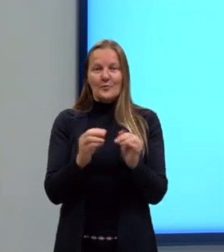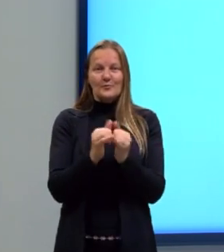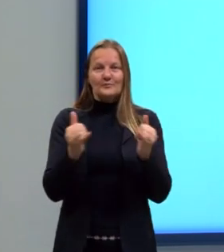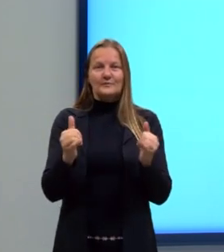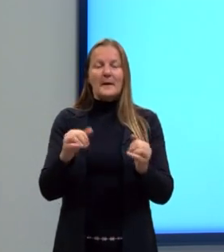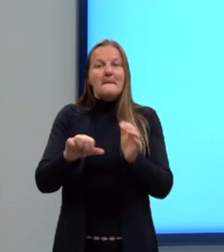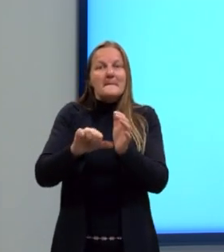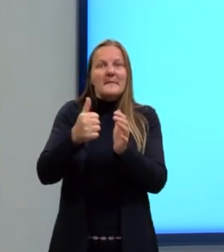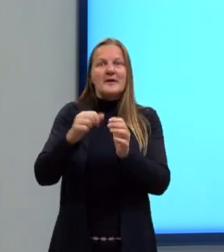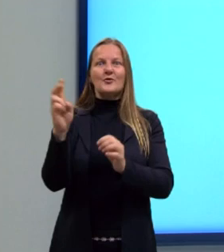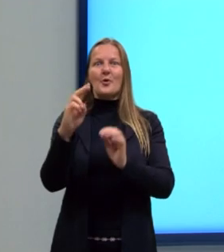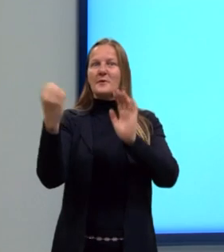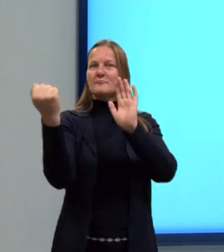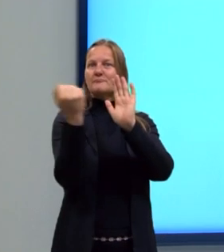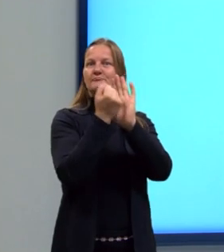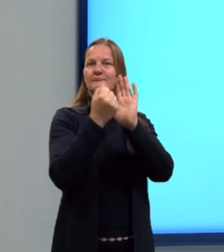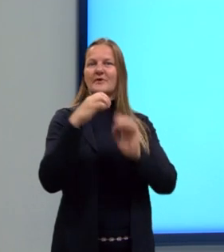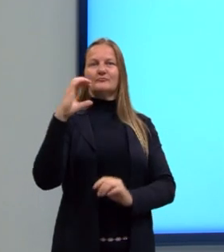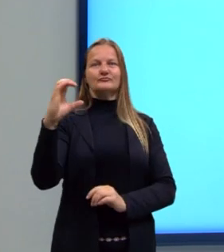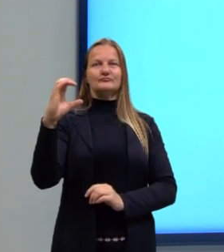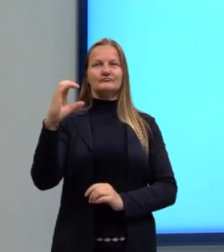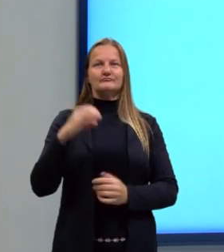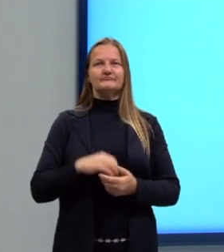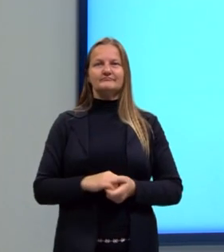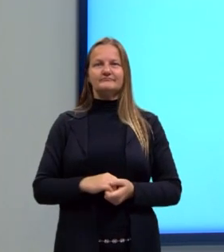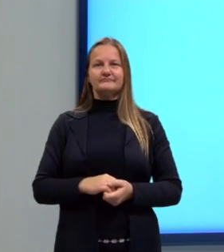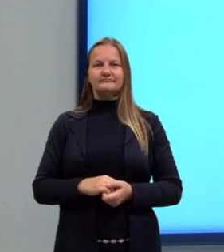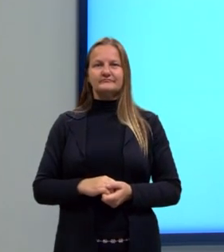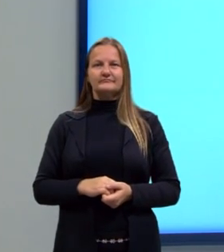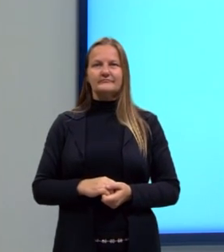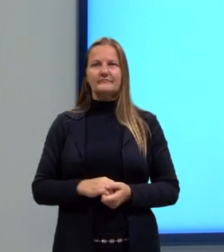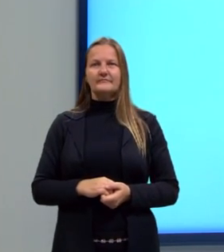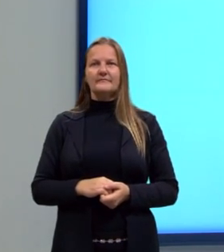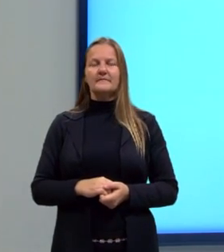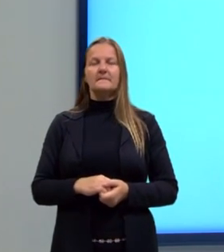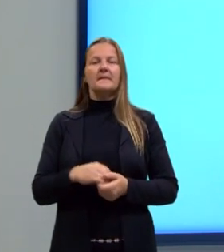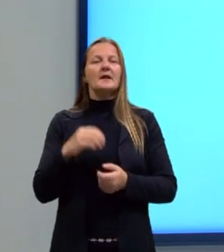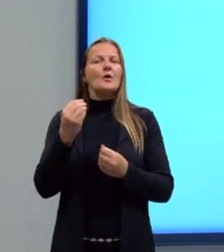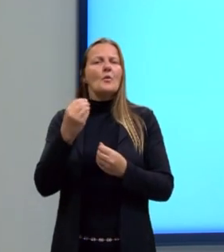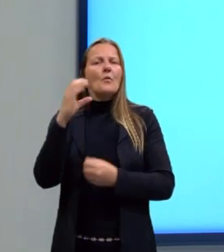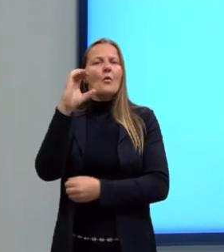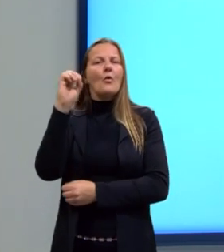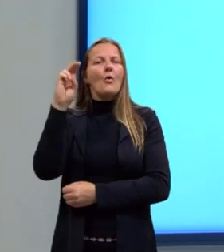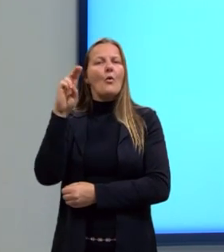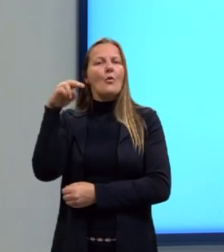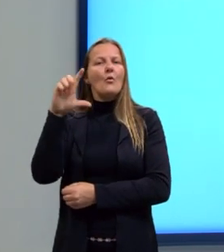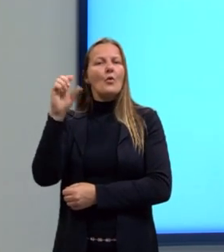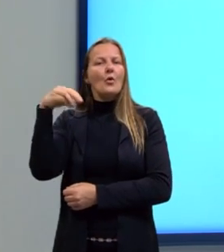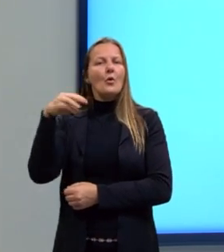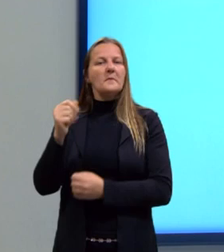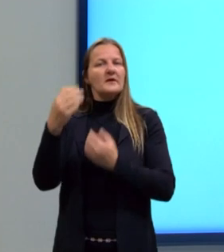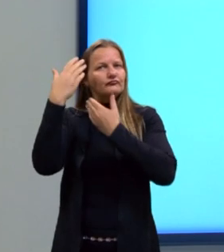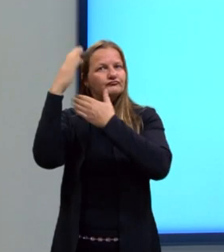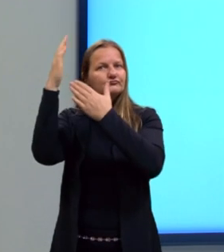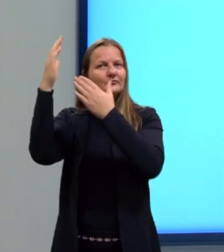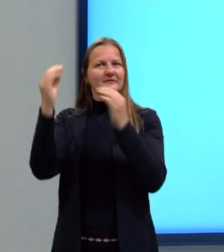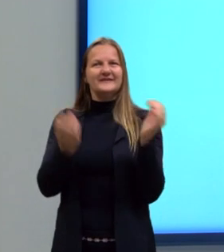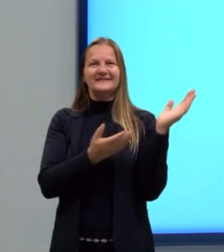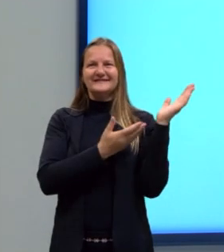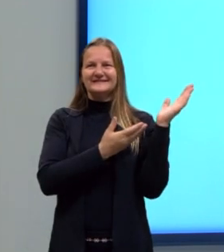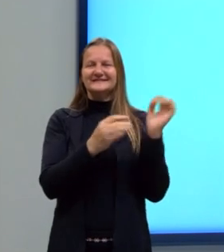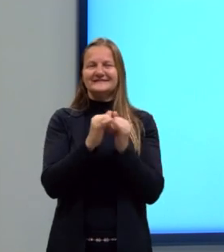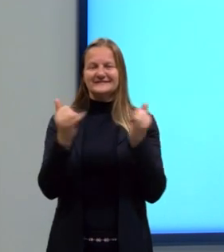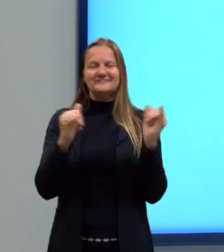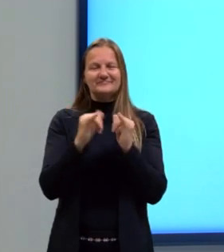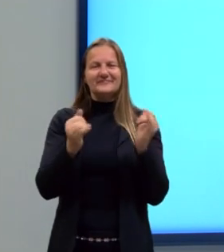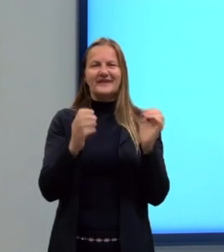então que trouxe né essa lei e a unidade Kombi é uma homenagem para ele né de carga elétrica que a